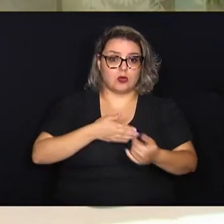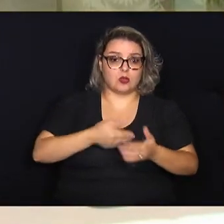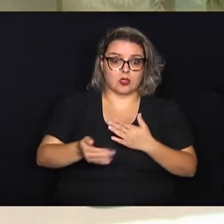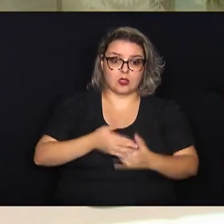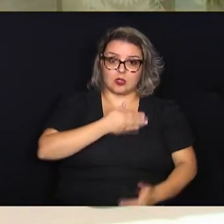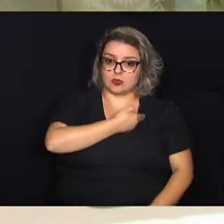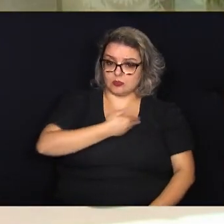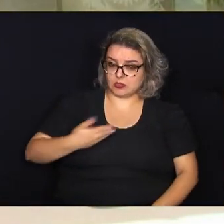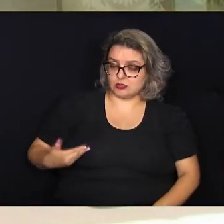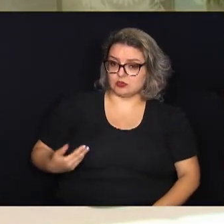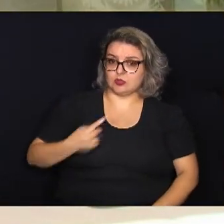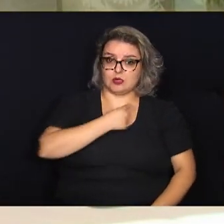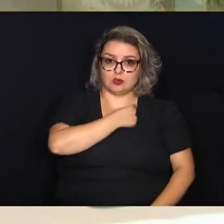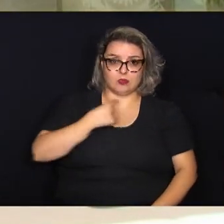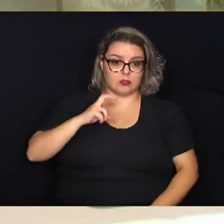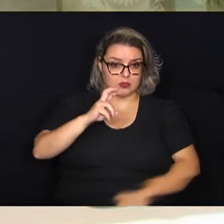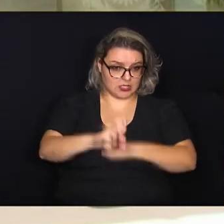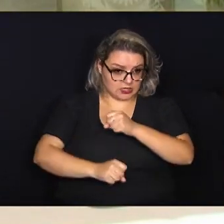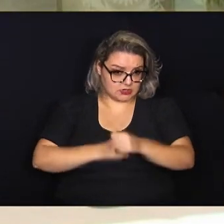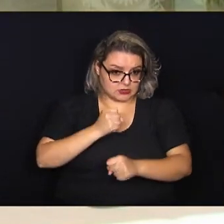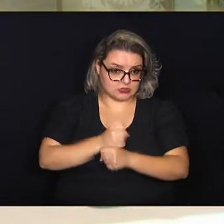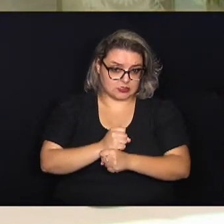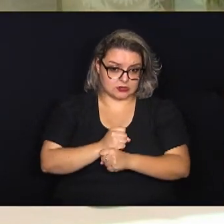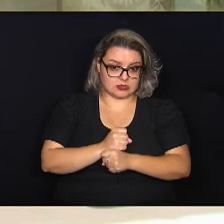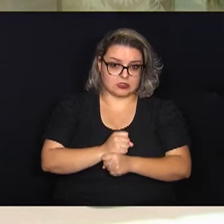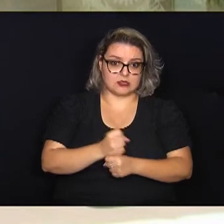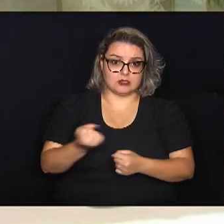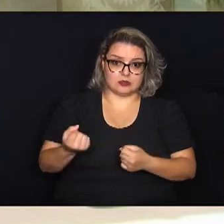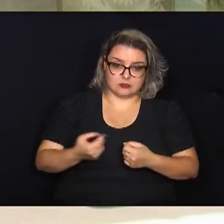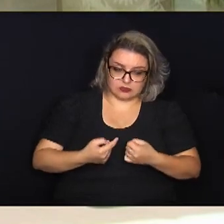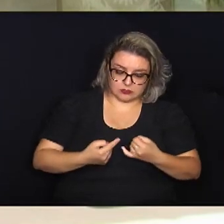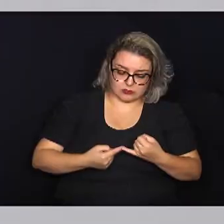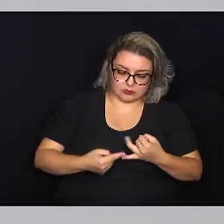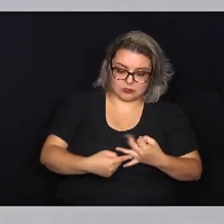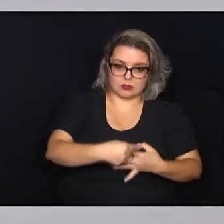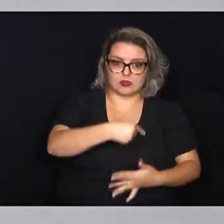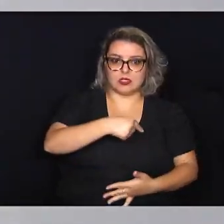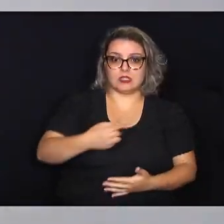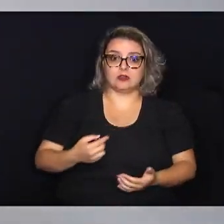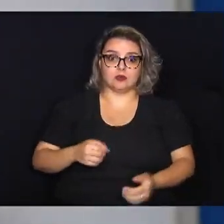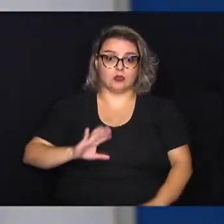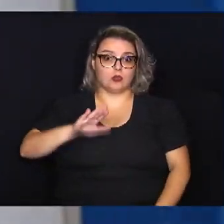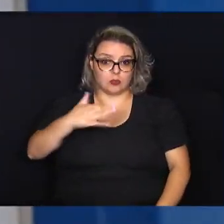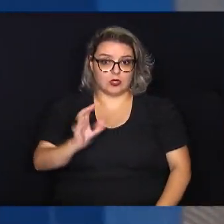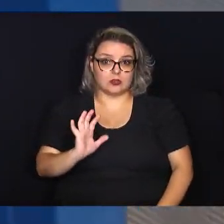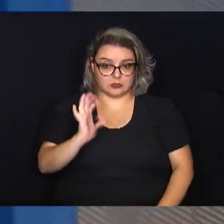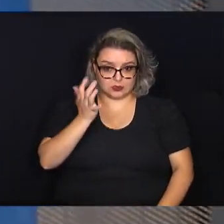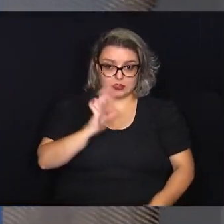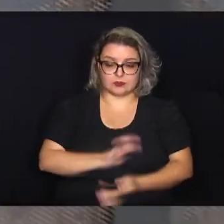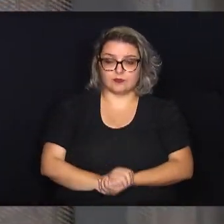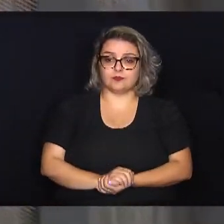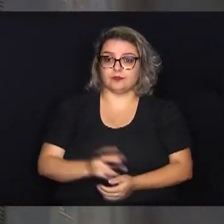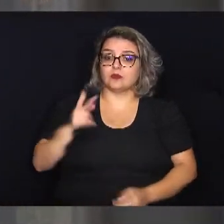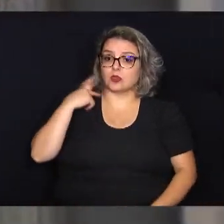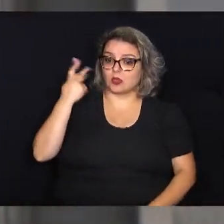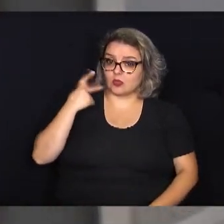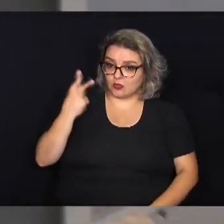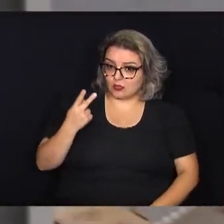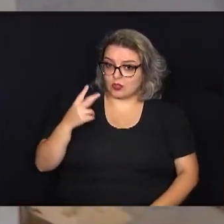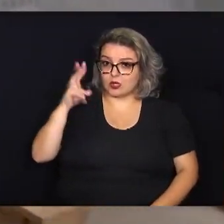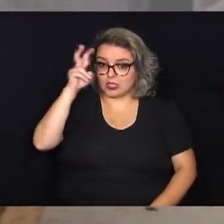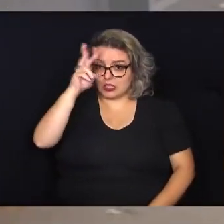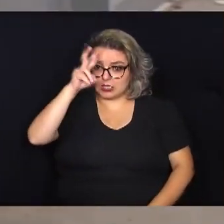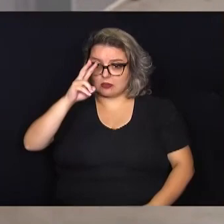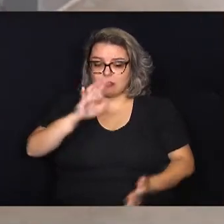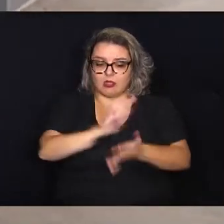pública pelo prazo de 5 anos, a contar da data da infração. O vereador lembra que a depredação do